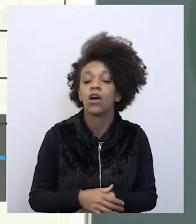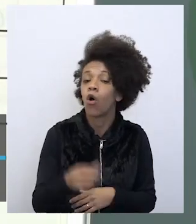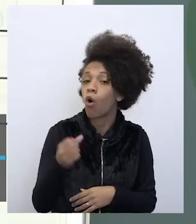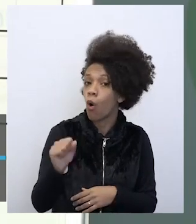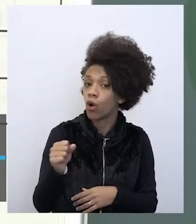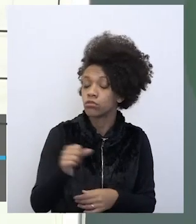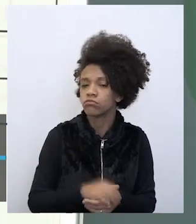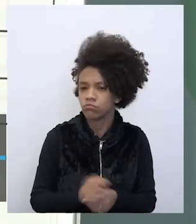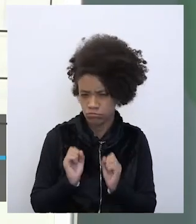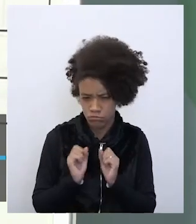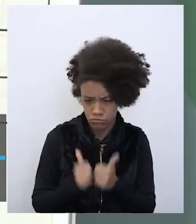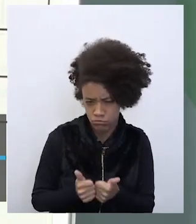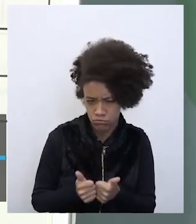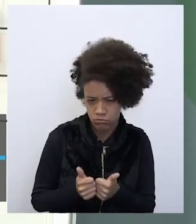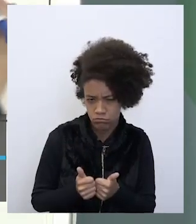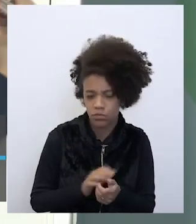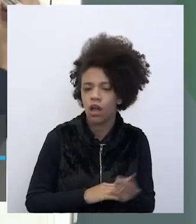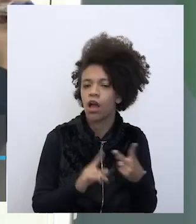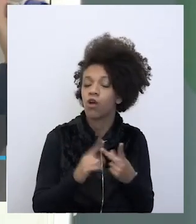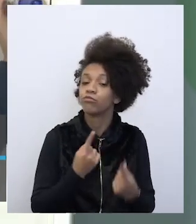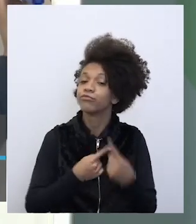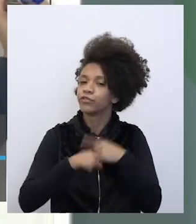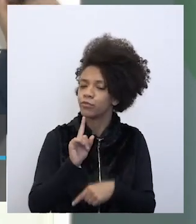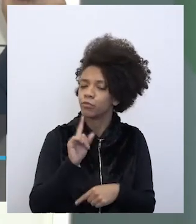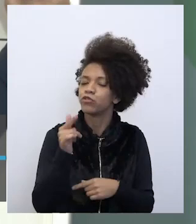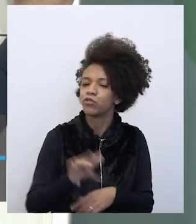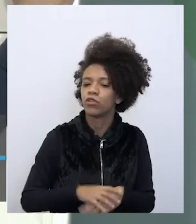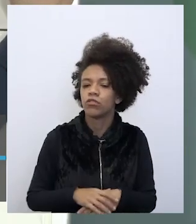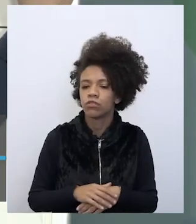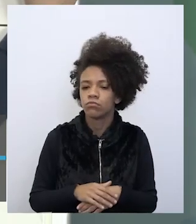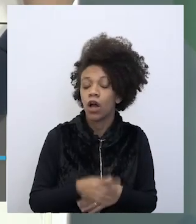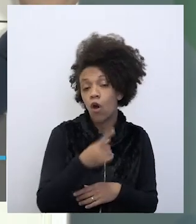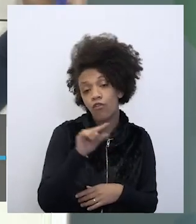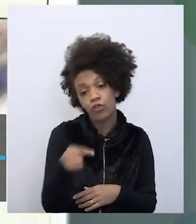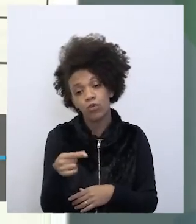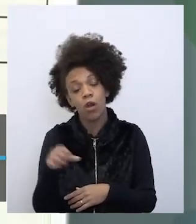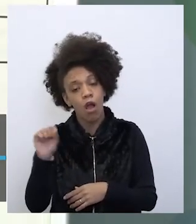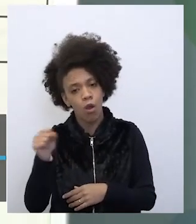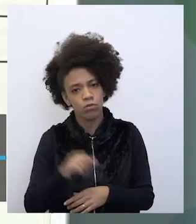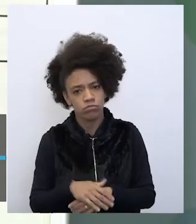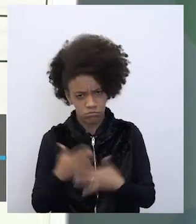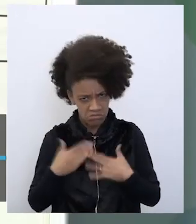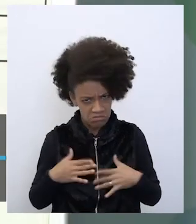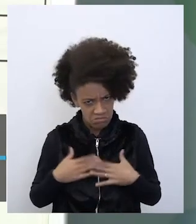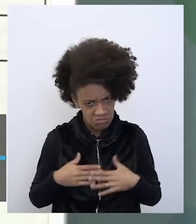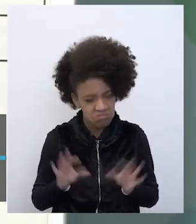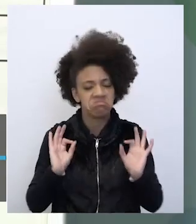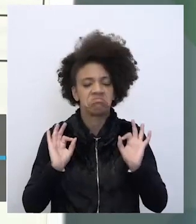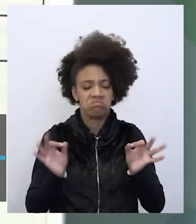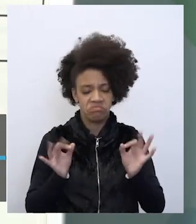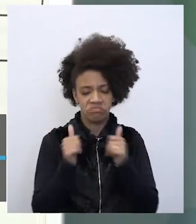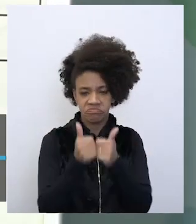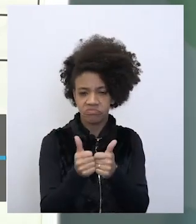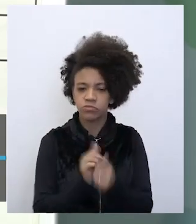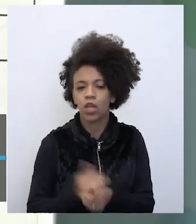8. Tudo bem aí, gente? Par ordenado, 1 e 8. Professor Inês, tudo tranquilo? Com certeza, tá indo muito bem. Então, vamos lá.